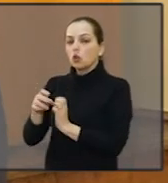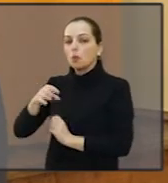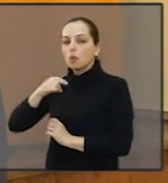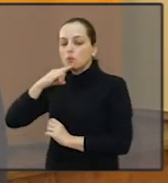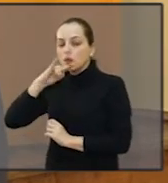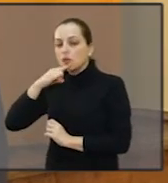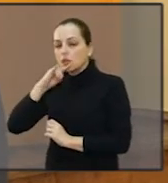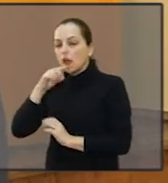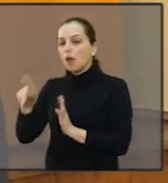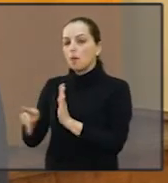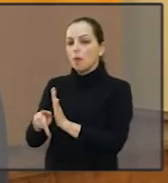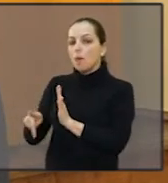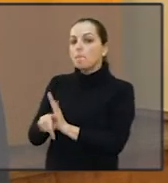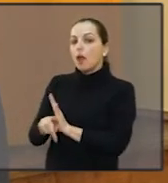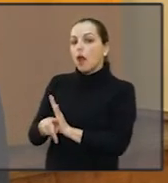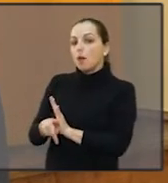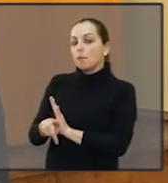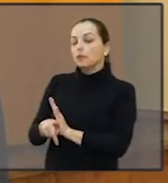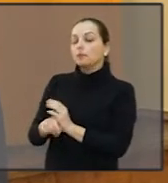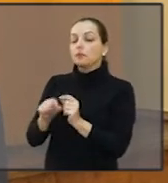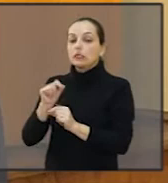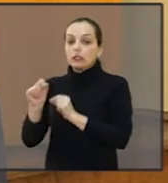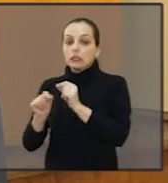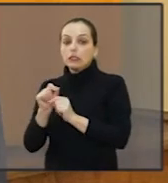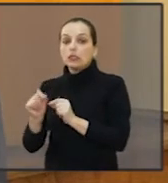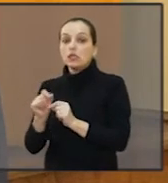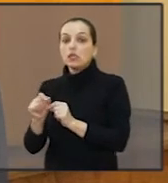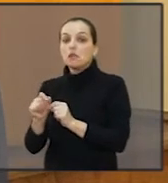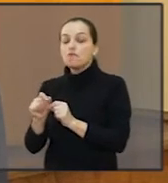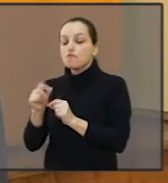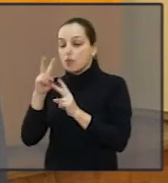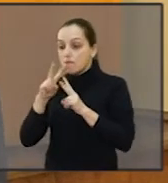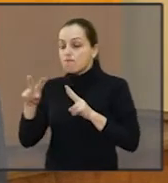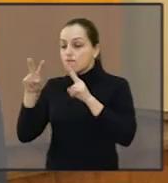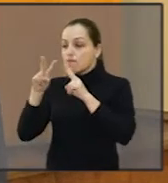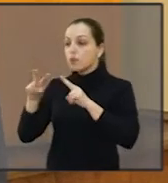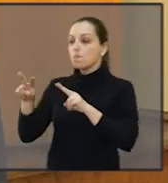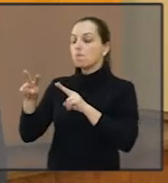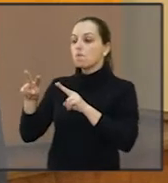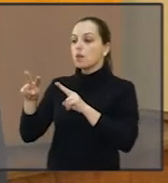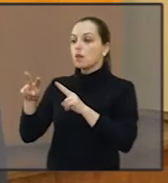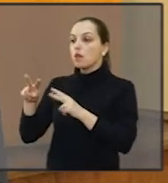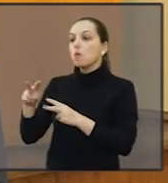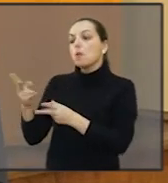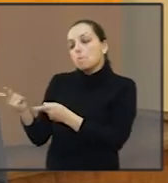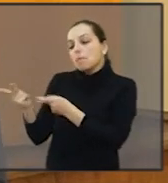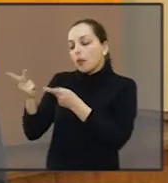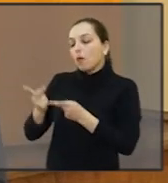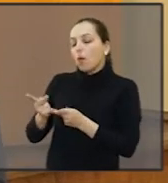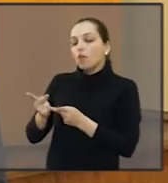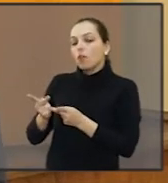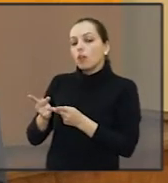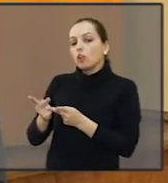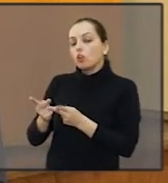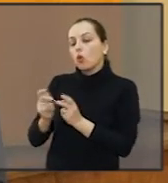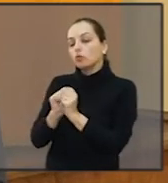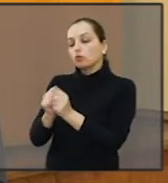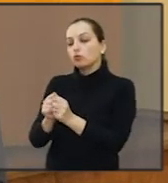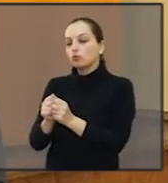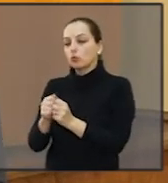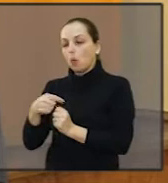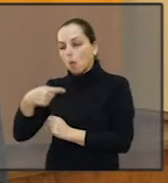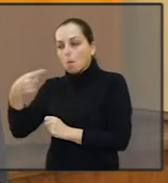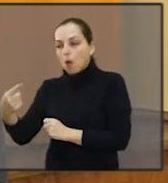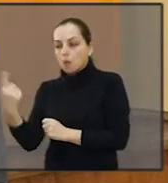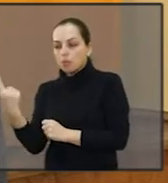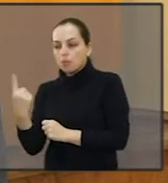de Piracicaba, da Unimep, que a Paula jogava lá. E ela me viu jogando lá, me convidou lá mesmo, eu e